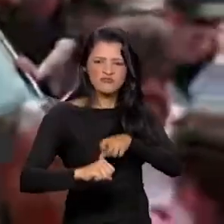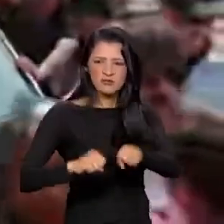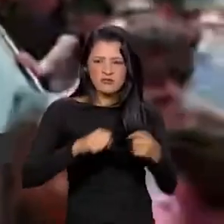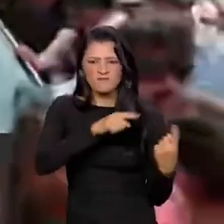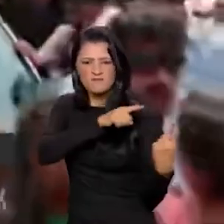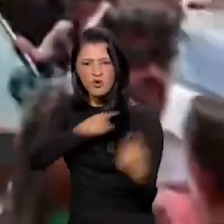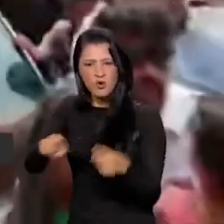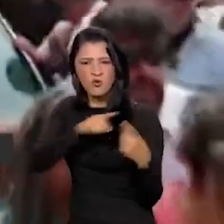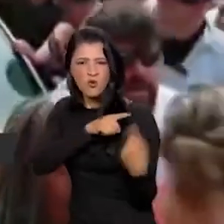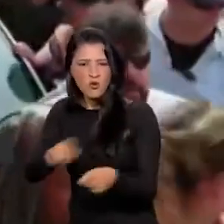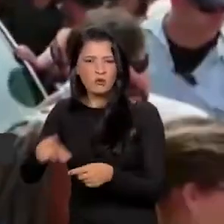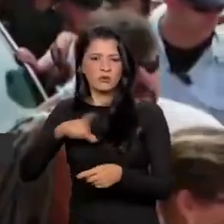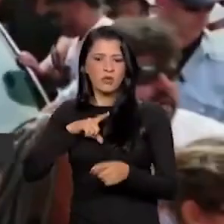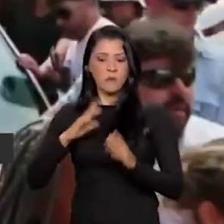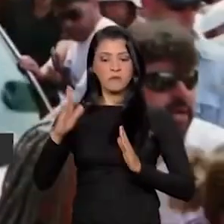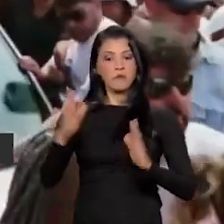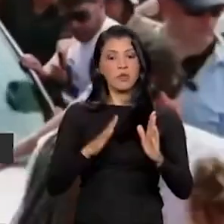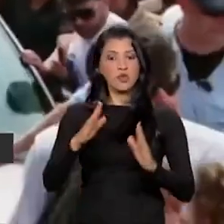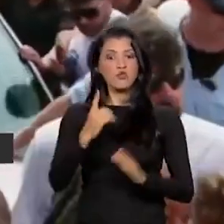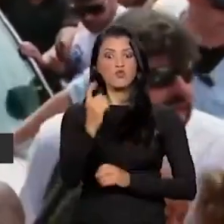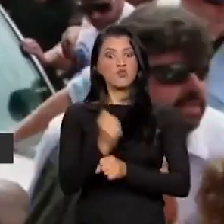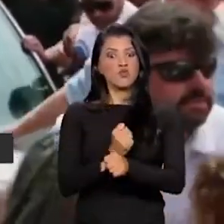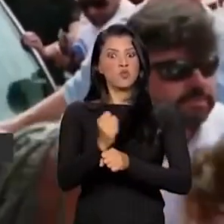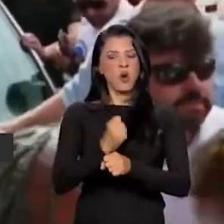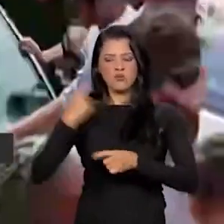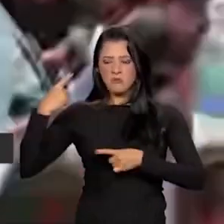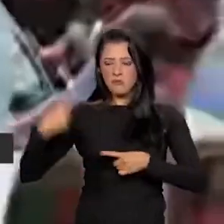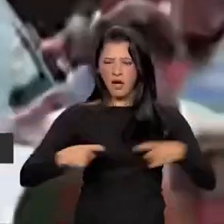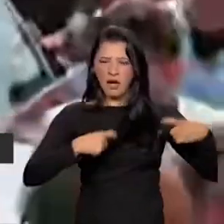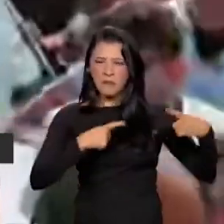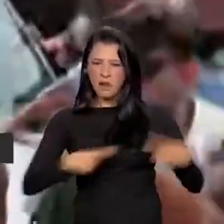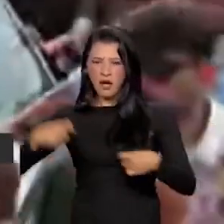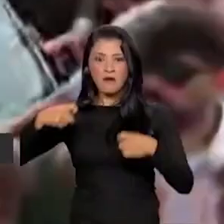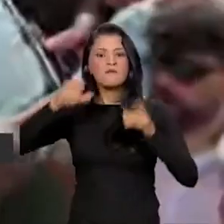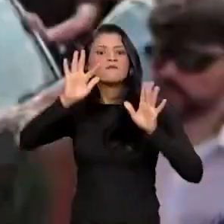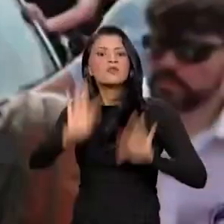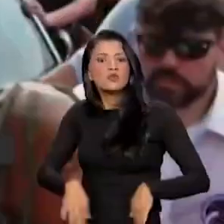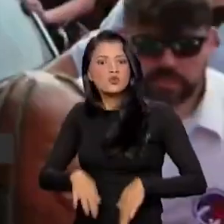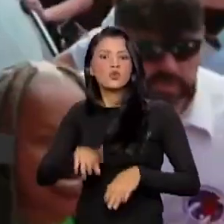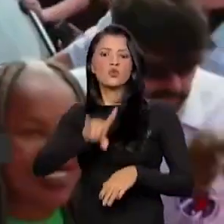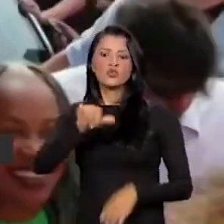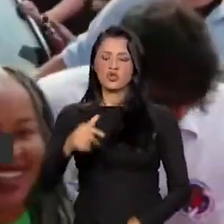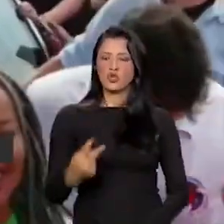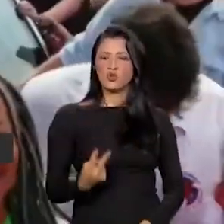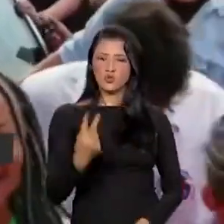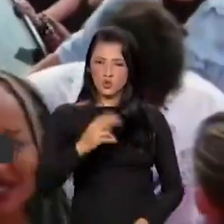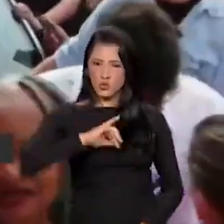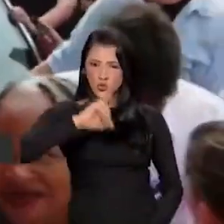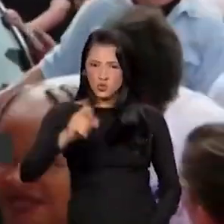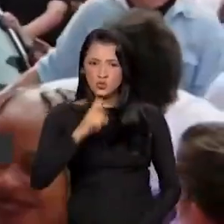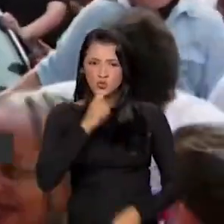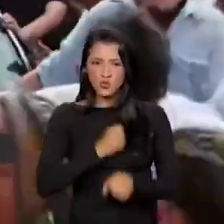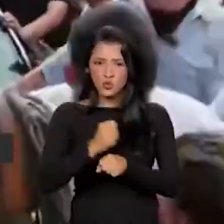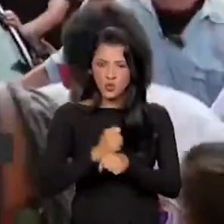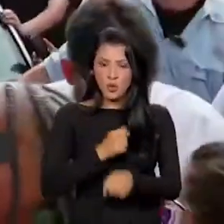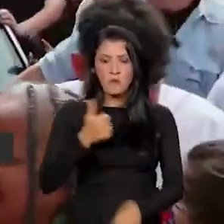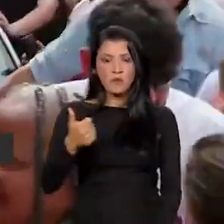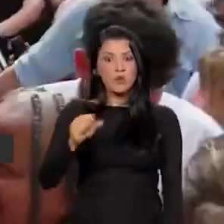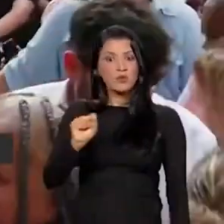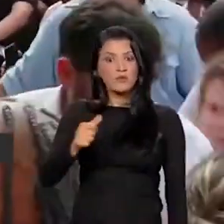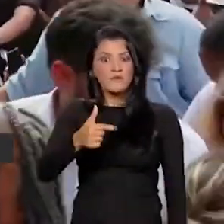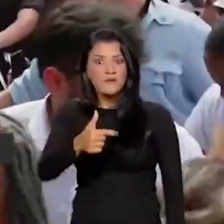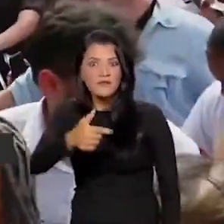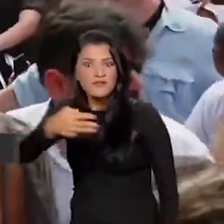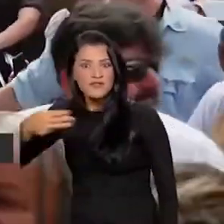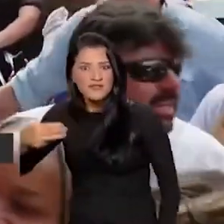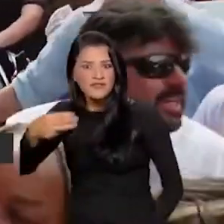Uma batalha que durou quase um ano e só terminou em 2 de julho de